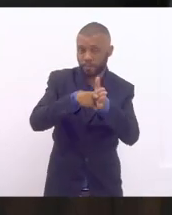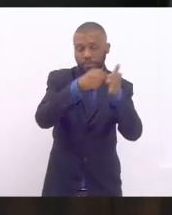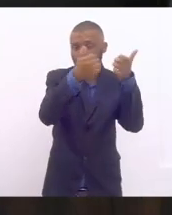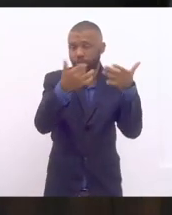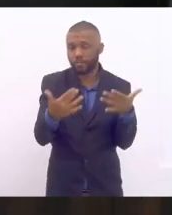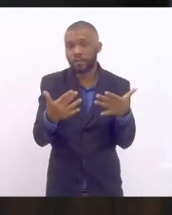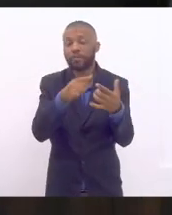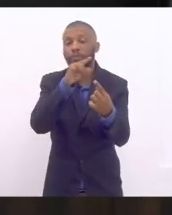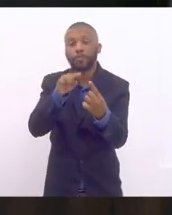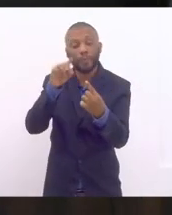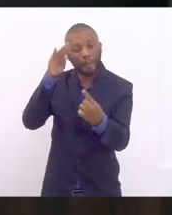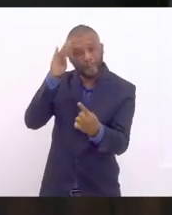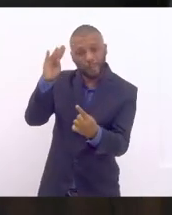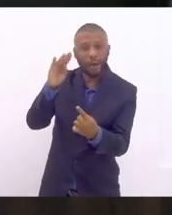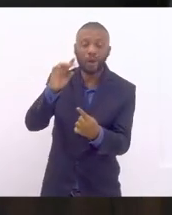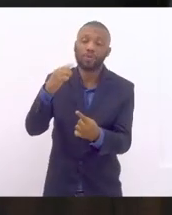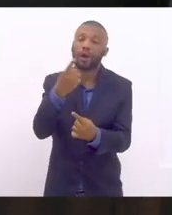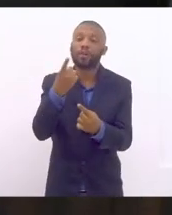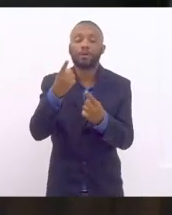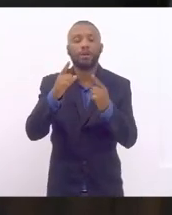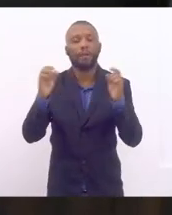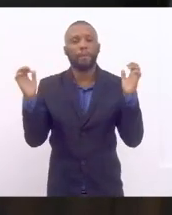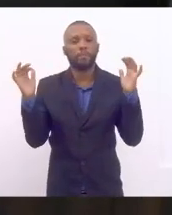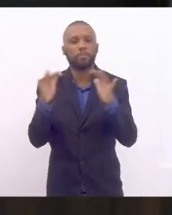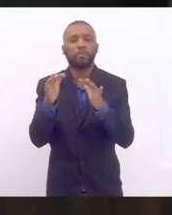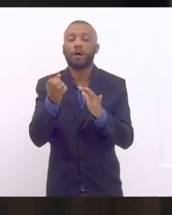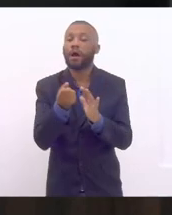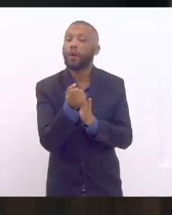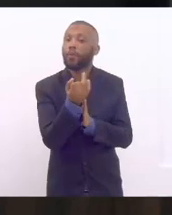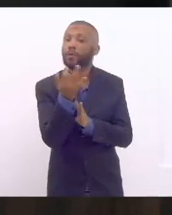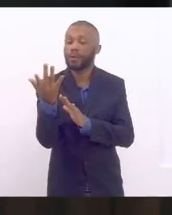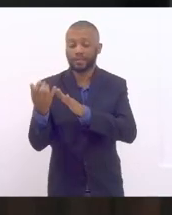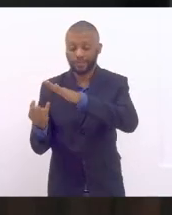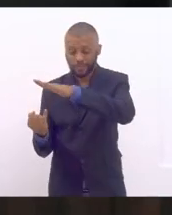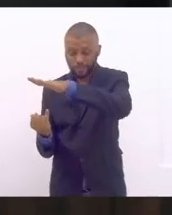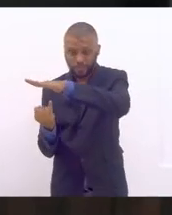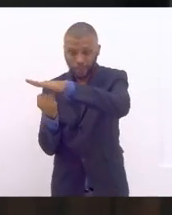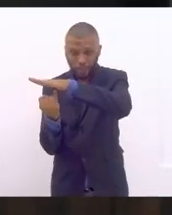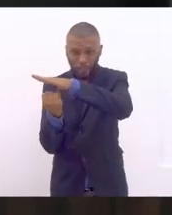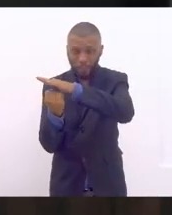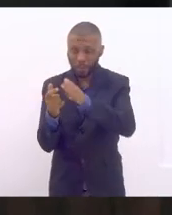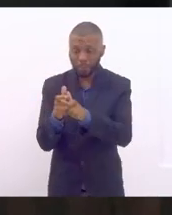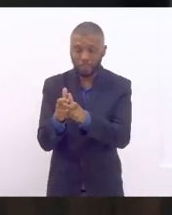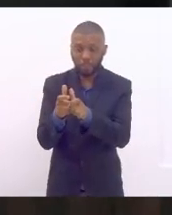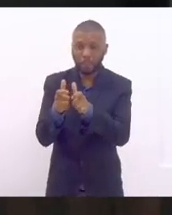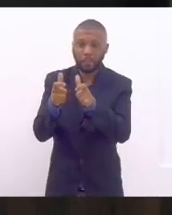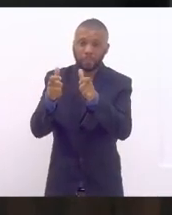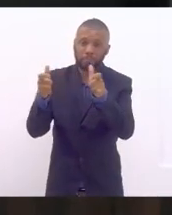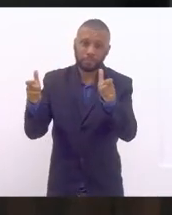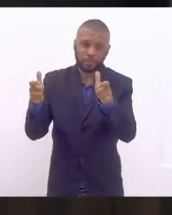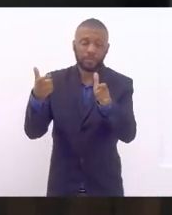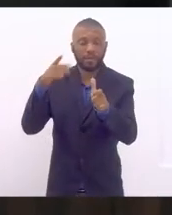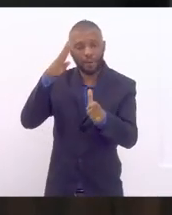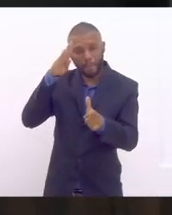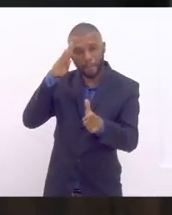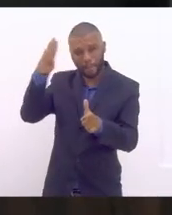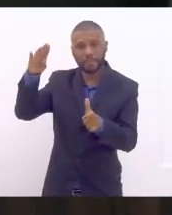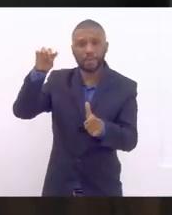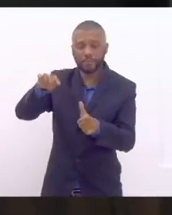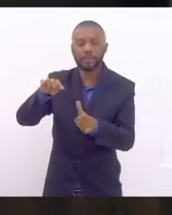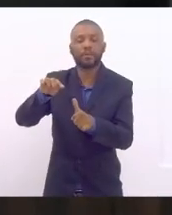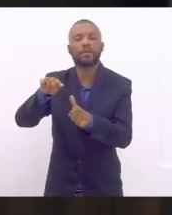nos reunimos aqui de reunimos aqui o maior número de instituições federais de ensino e pesquisa